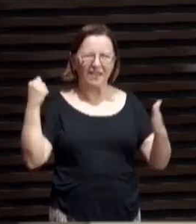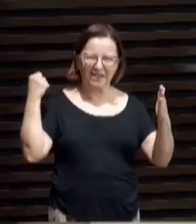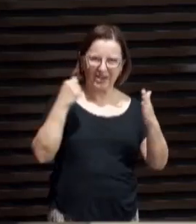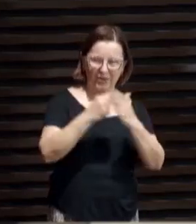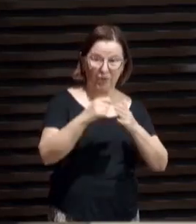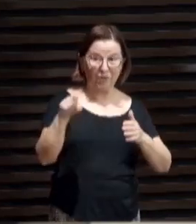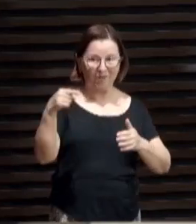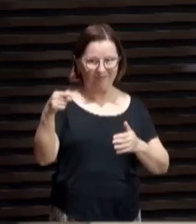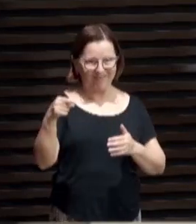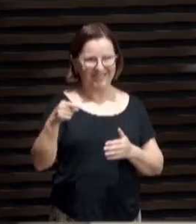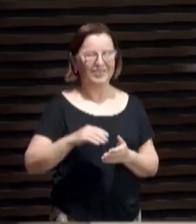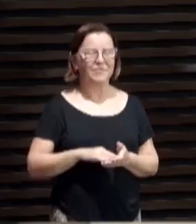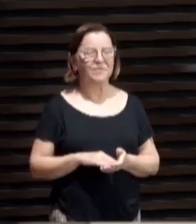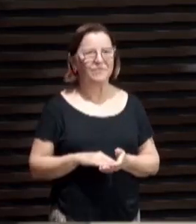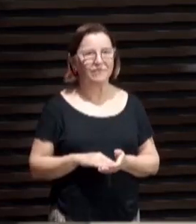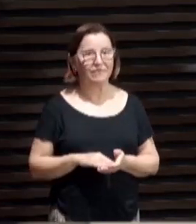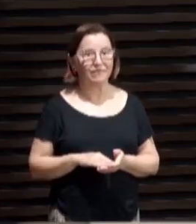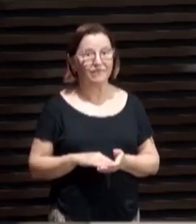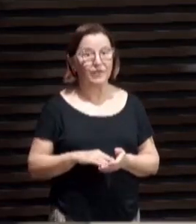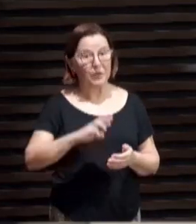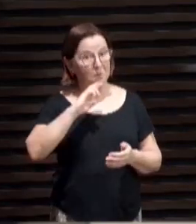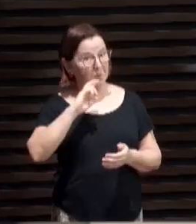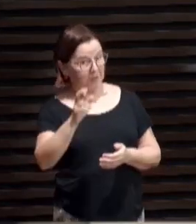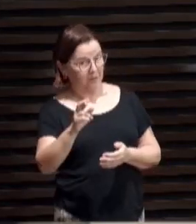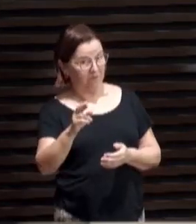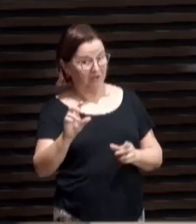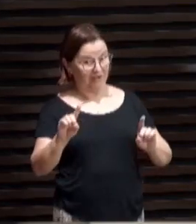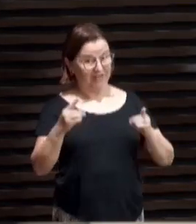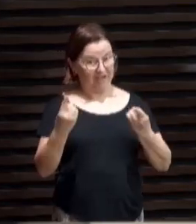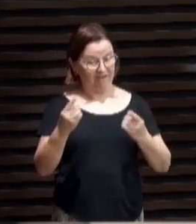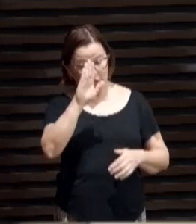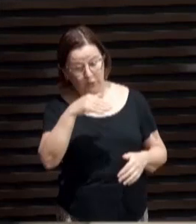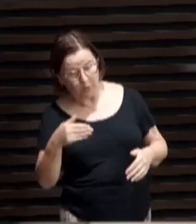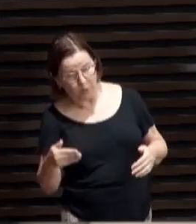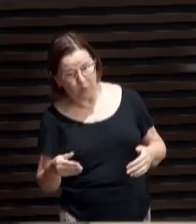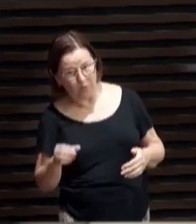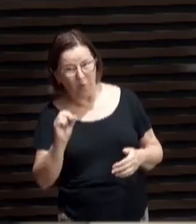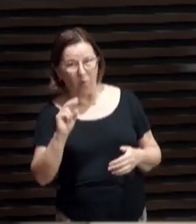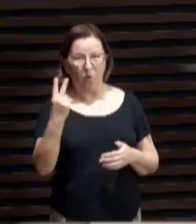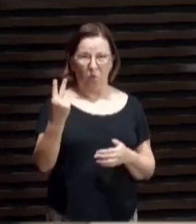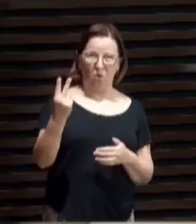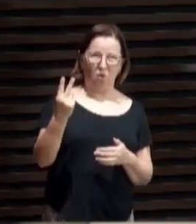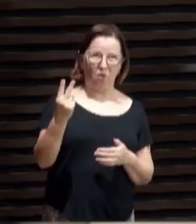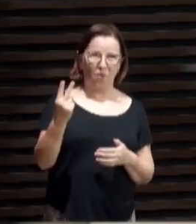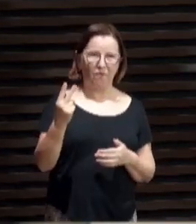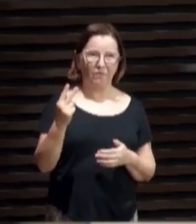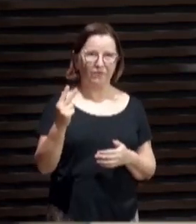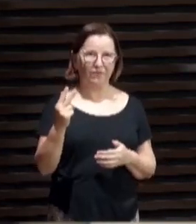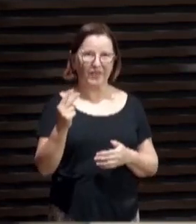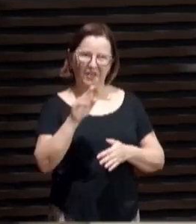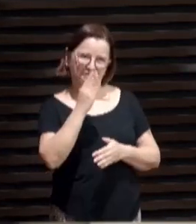Foi uma reação legítima de defesa de honra ou uma encenação com um